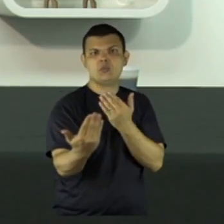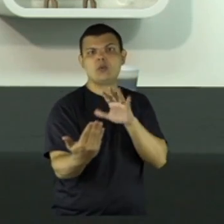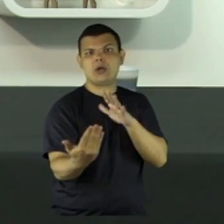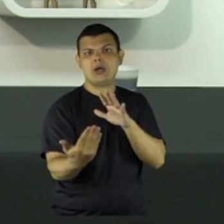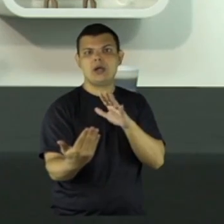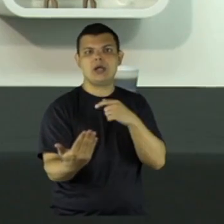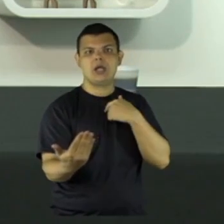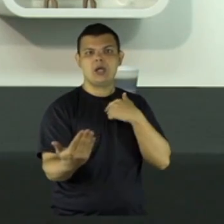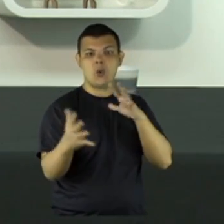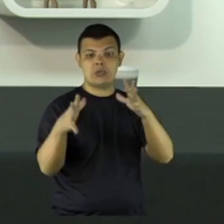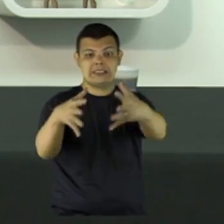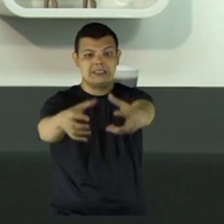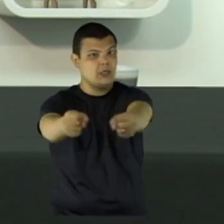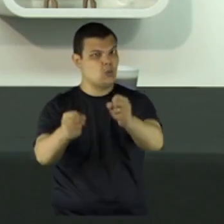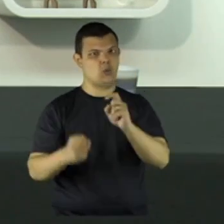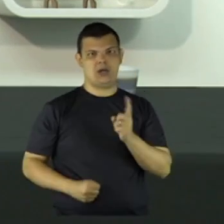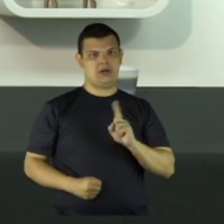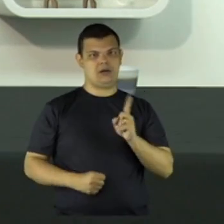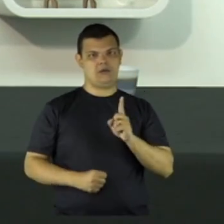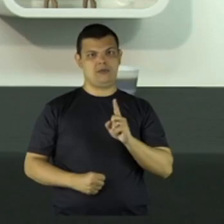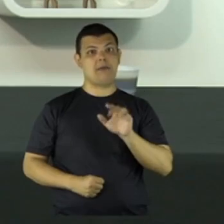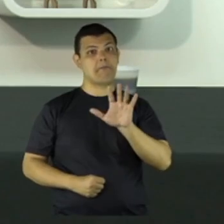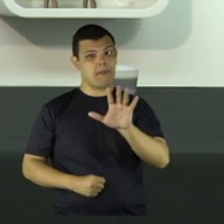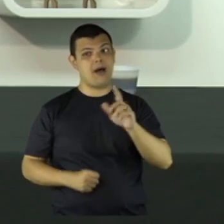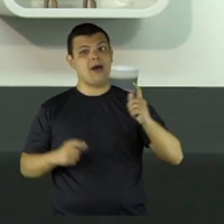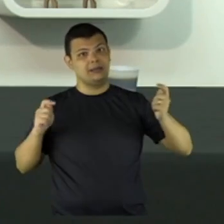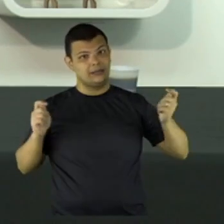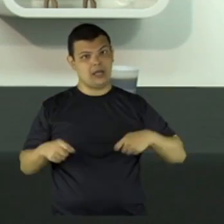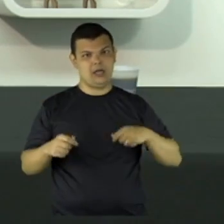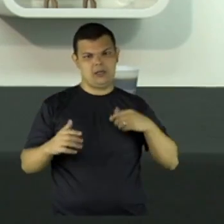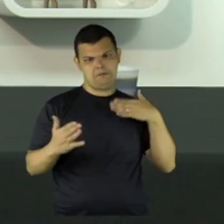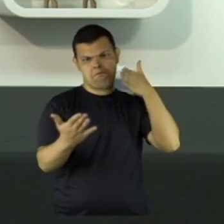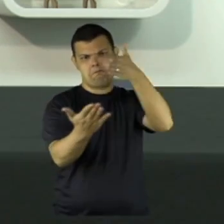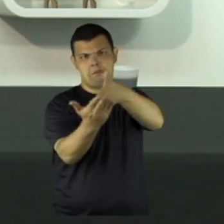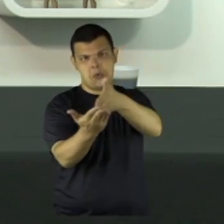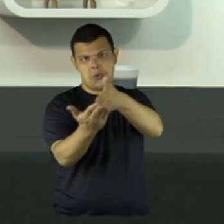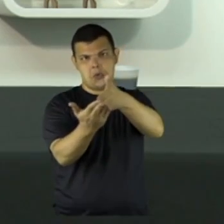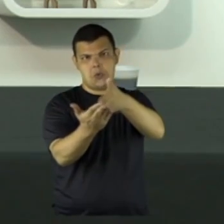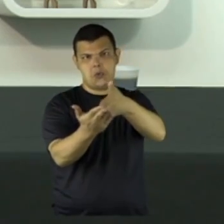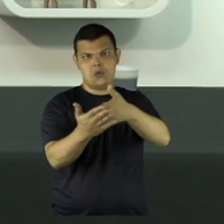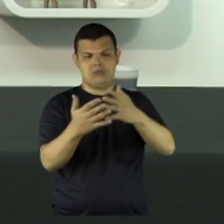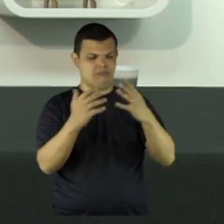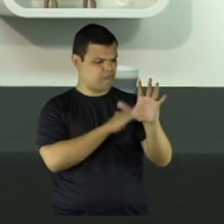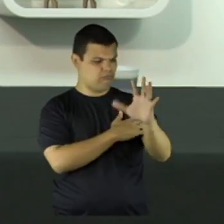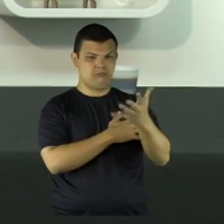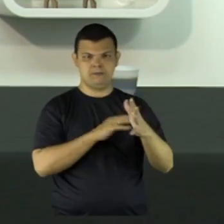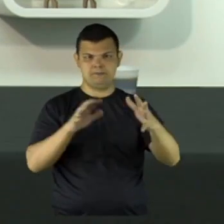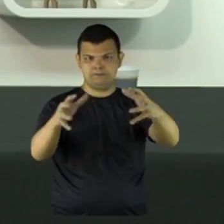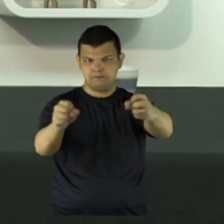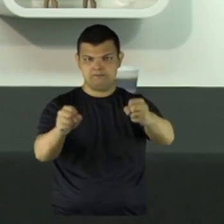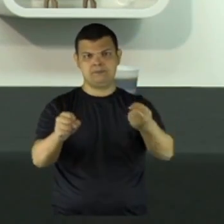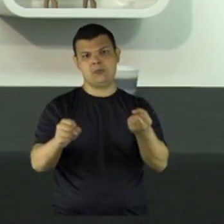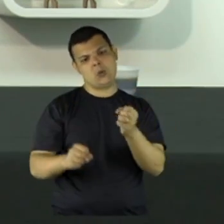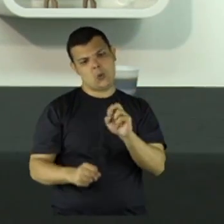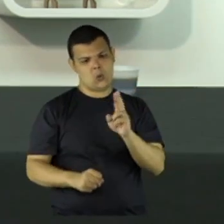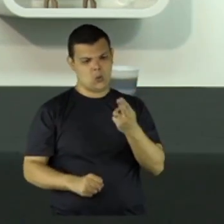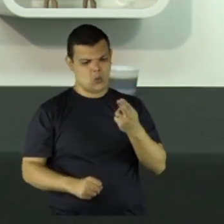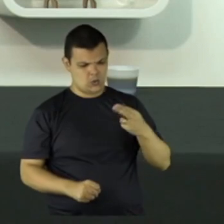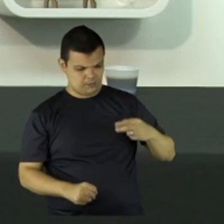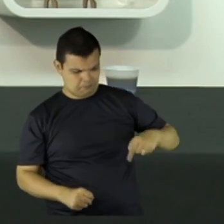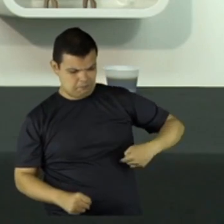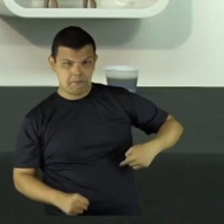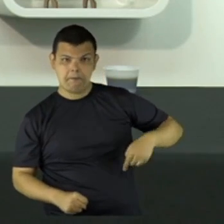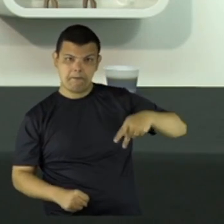você não consegue segurá-lo, mas você consegue atingi-lo esticando os seus membros, os seus braços e as suas